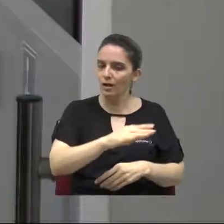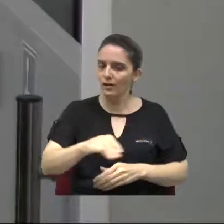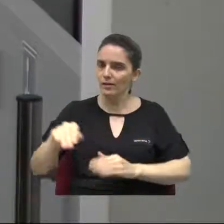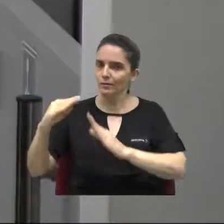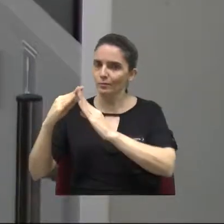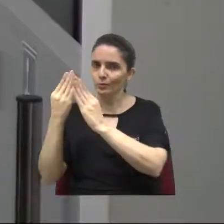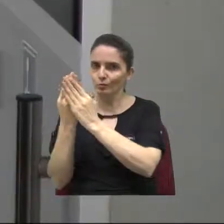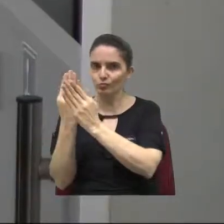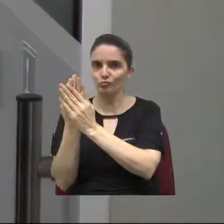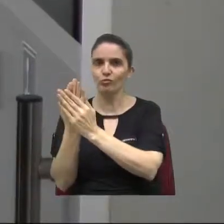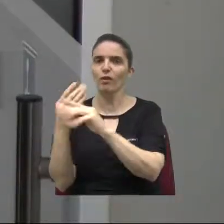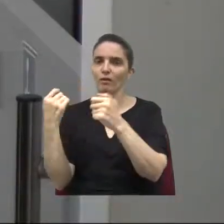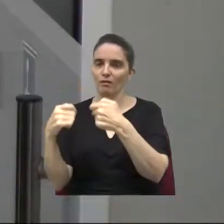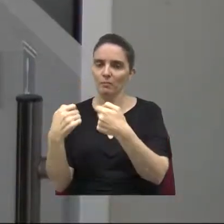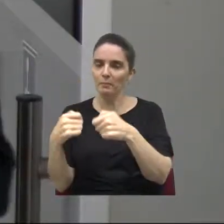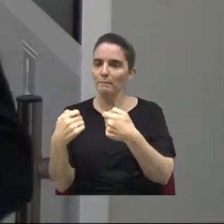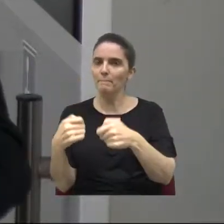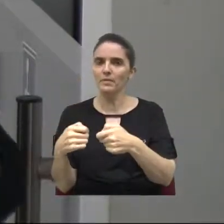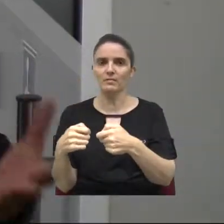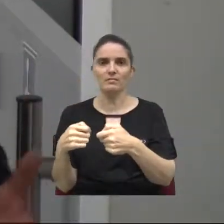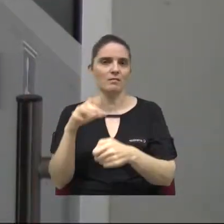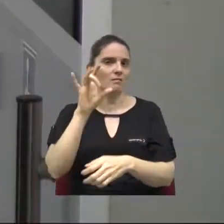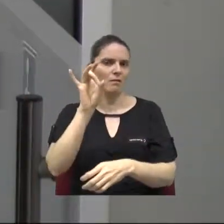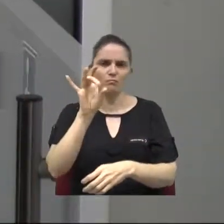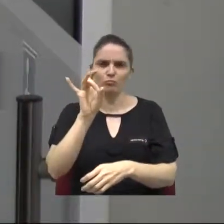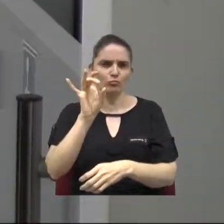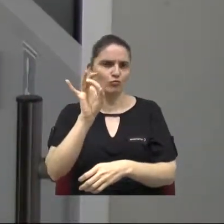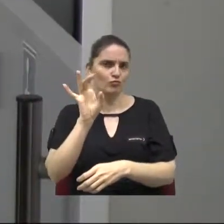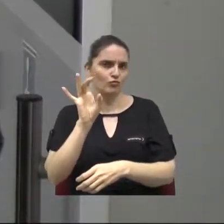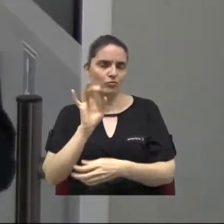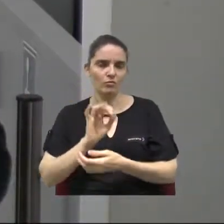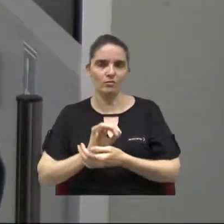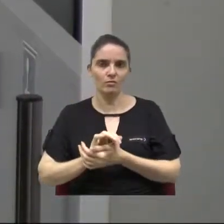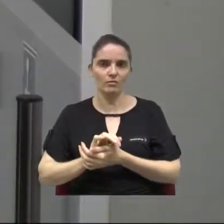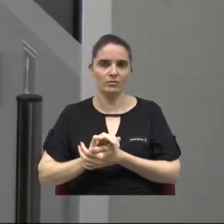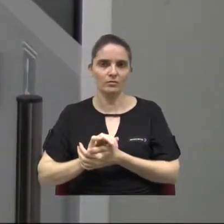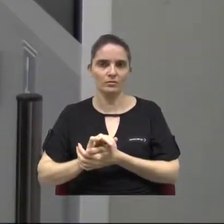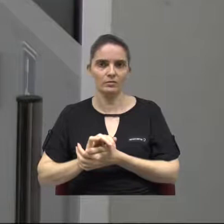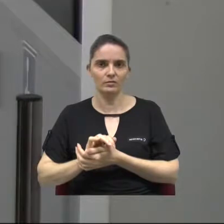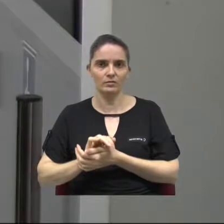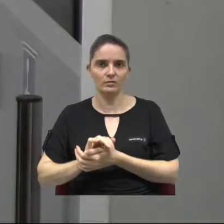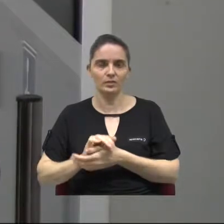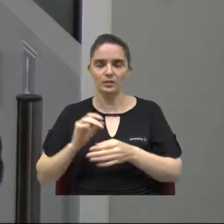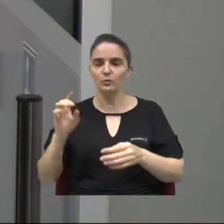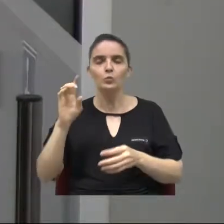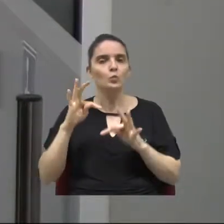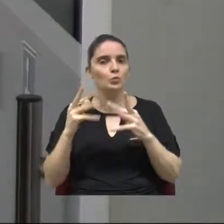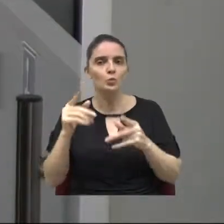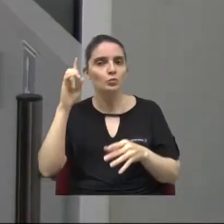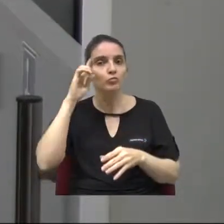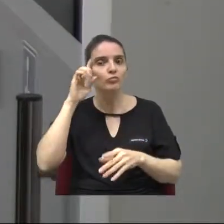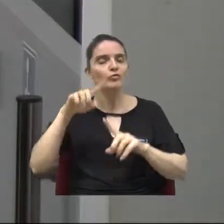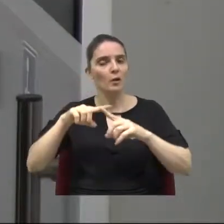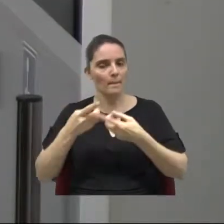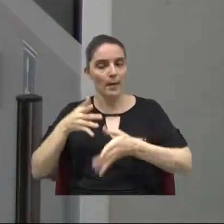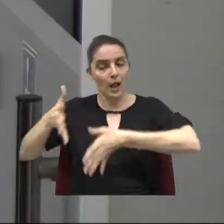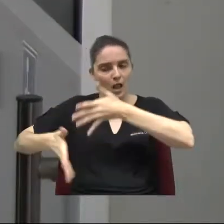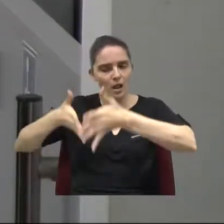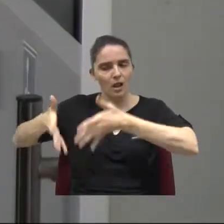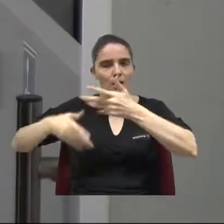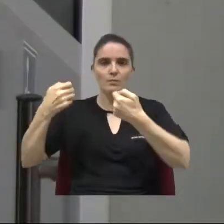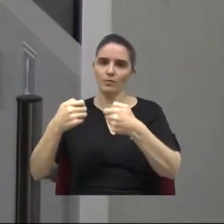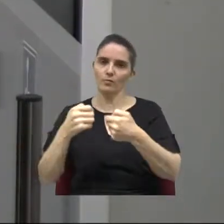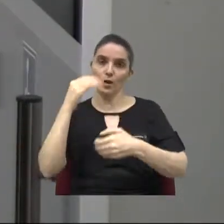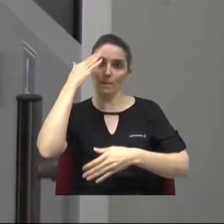sempre precisa, não só da matéria do dia a dia, mas pelo menos Libras para entender o que está se